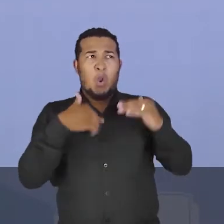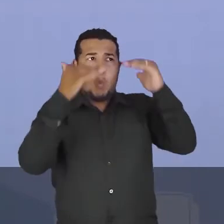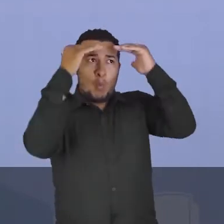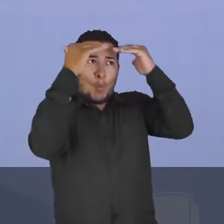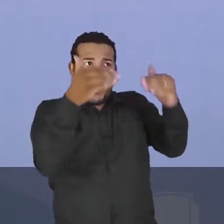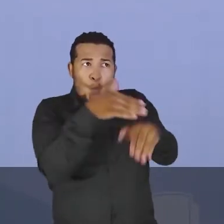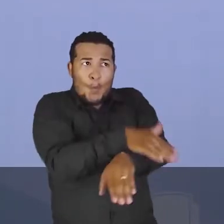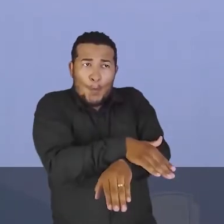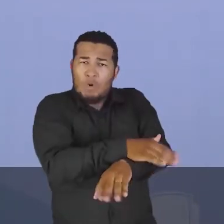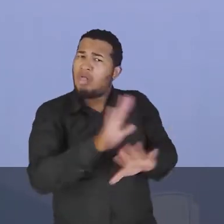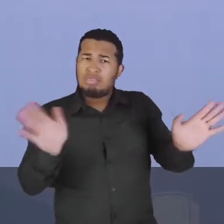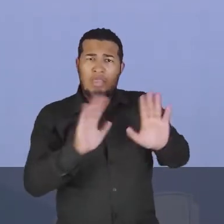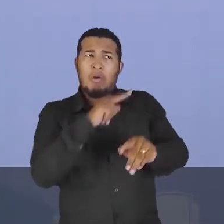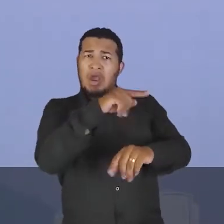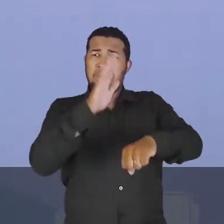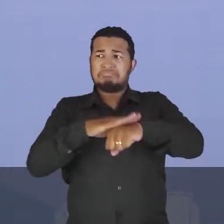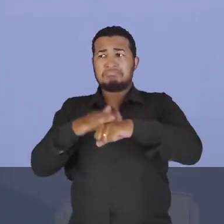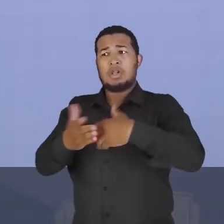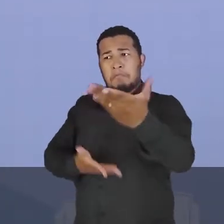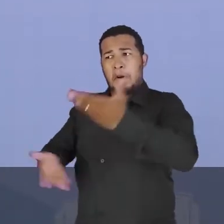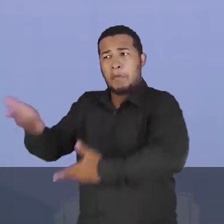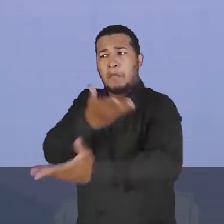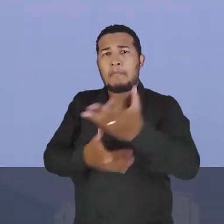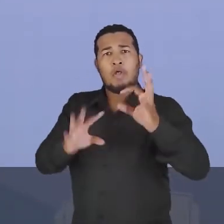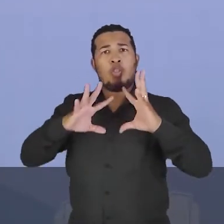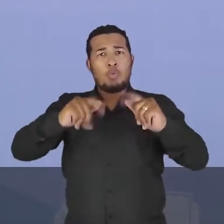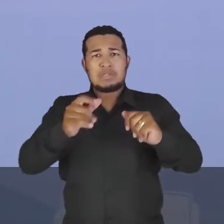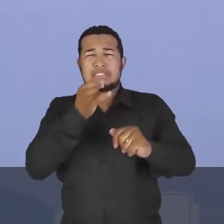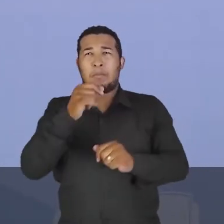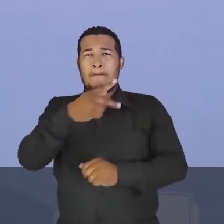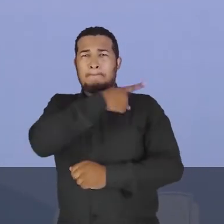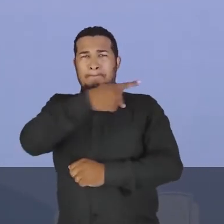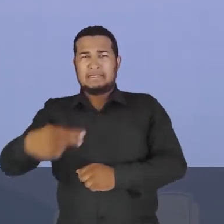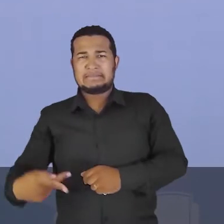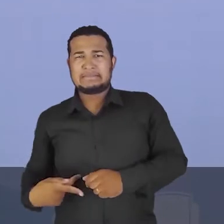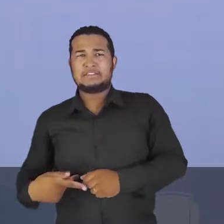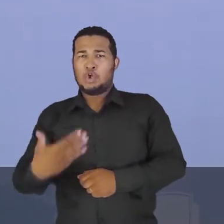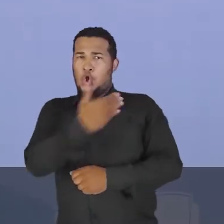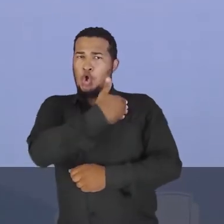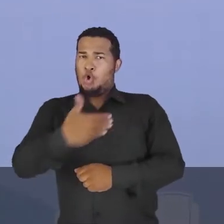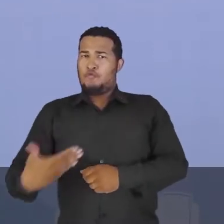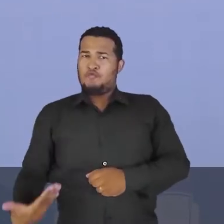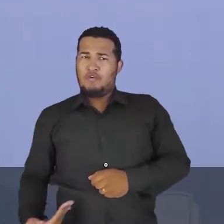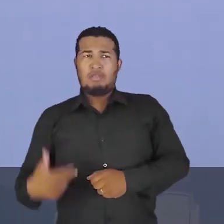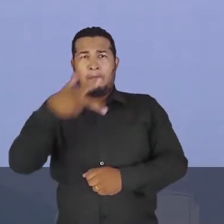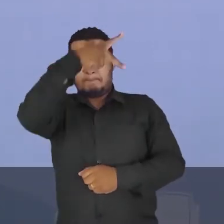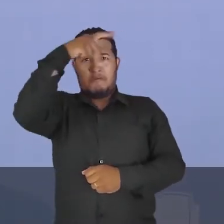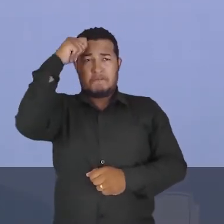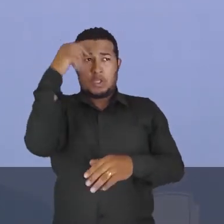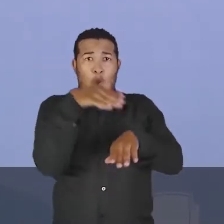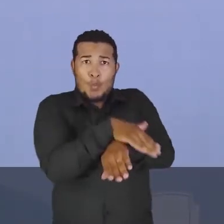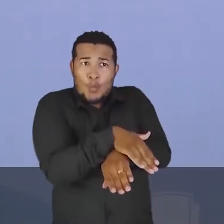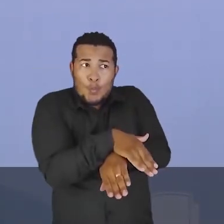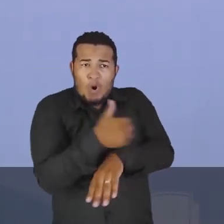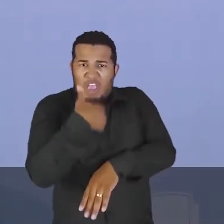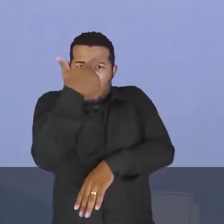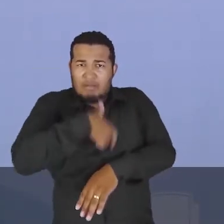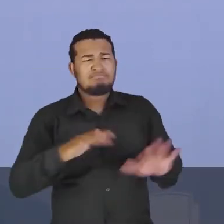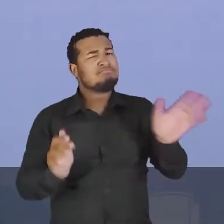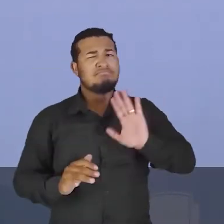não somos súditos do nosso governador, não somos súditos do nosso presidente. Não, nós somos cidadãos e aquelas